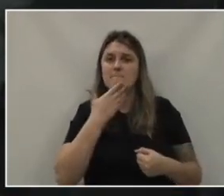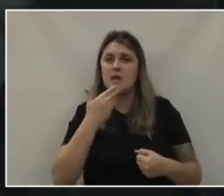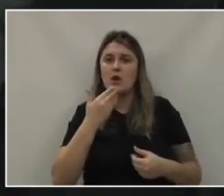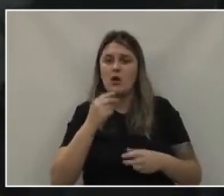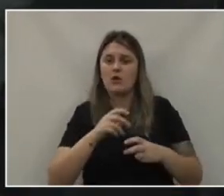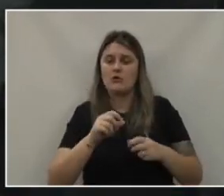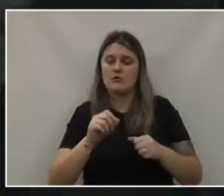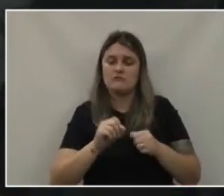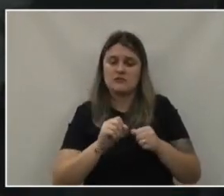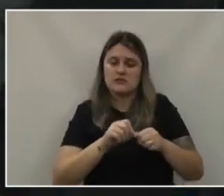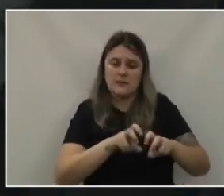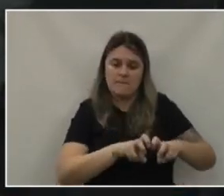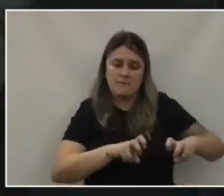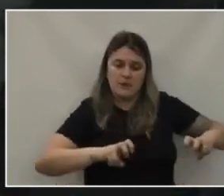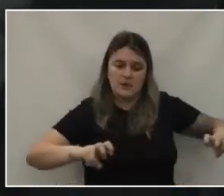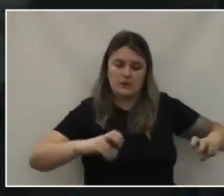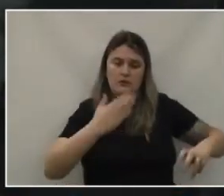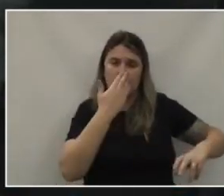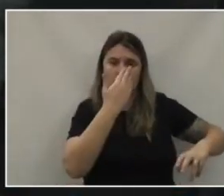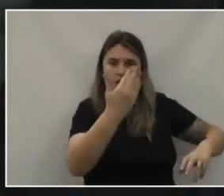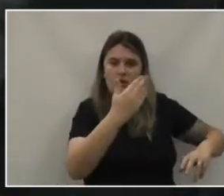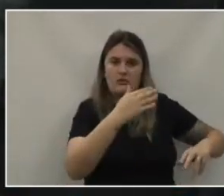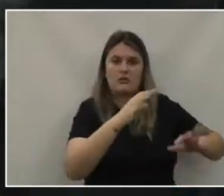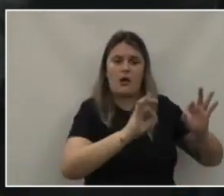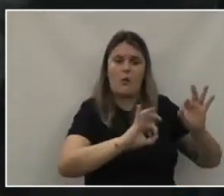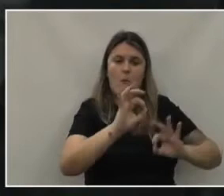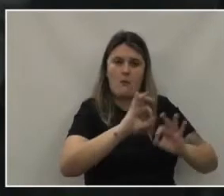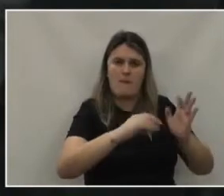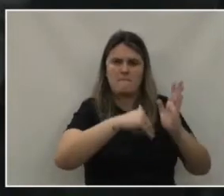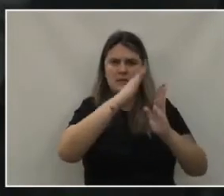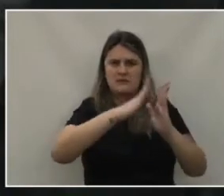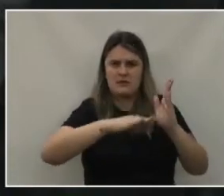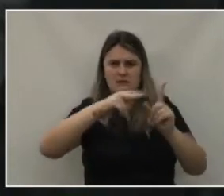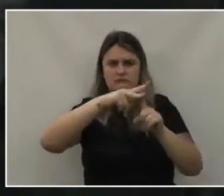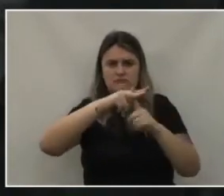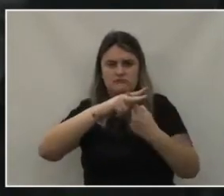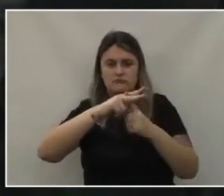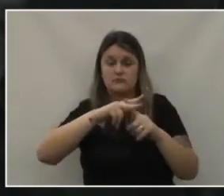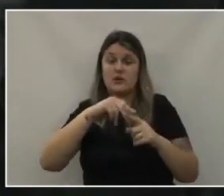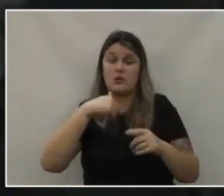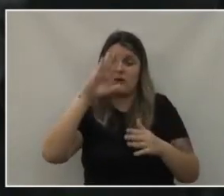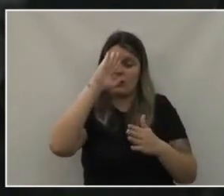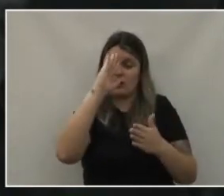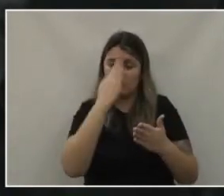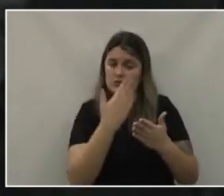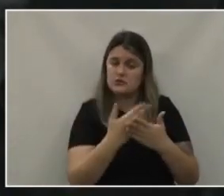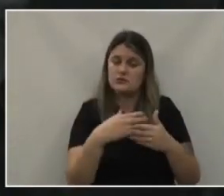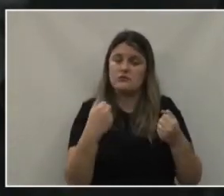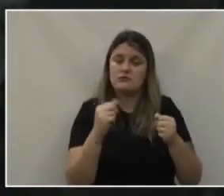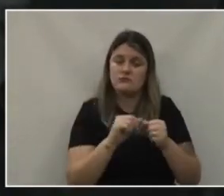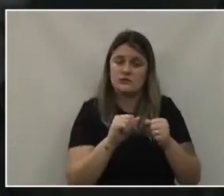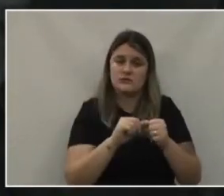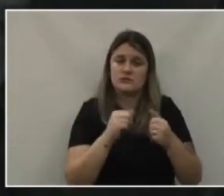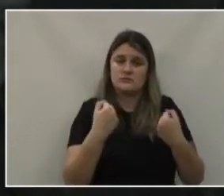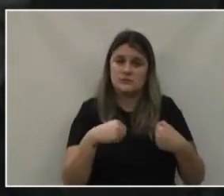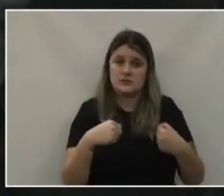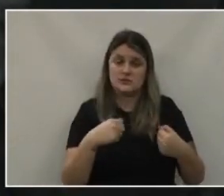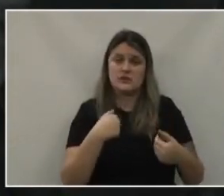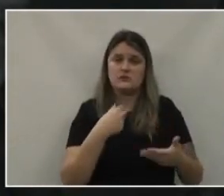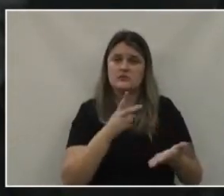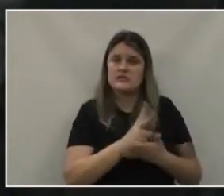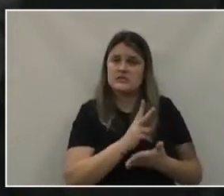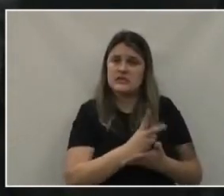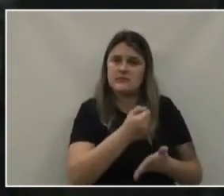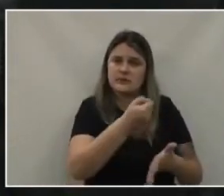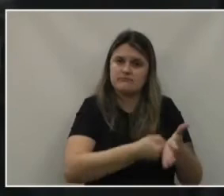colocação de bancos ali na frente. Então, acredito que isso deva ser feito, e vamos sempre estar